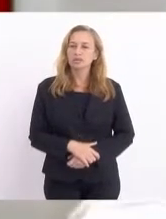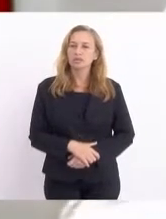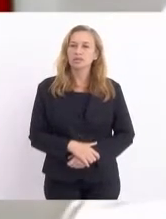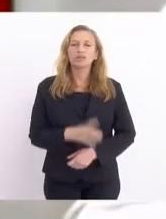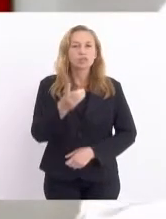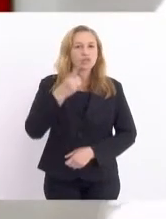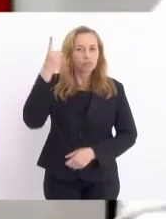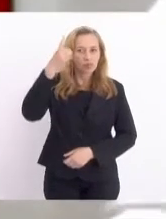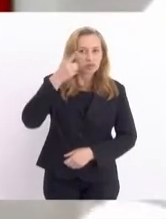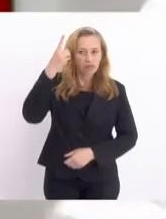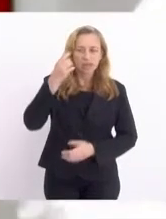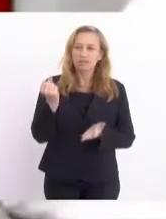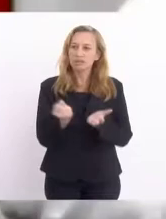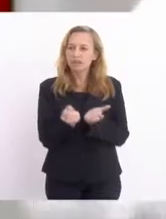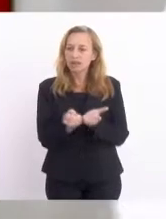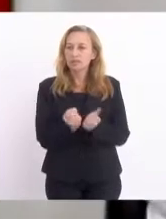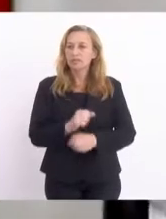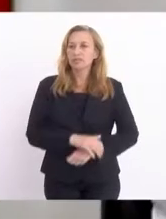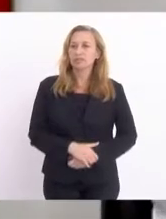deputado Coronel Salema,